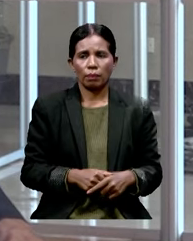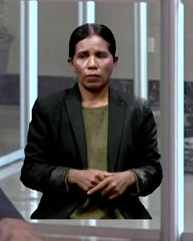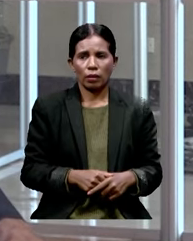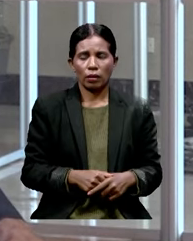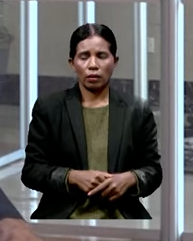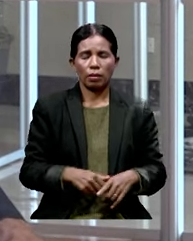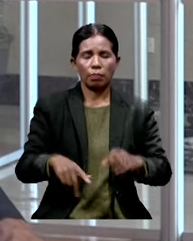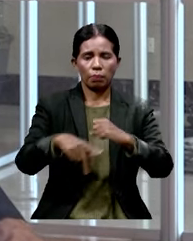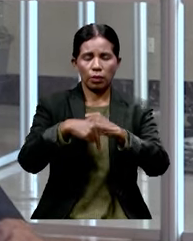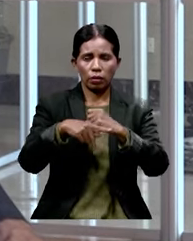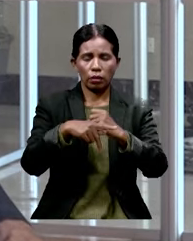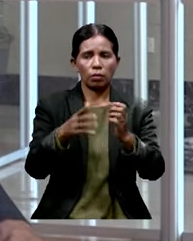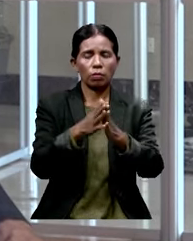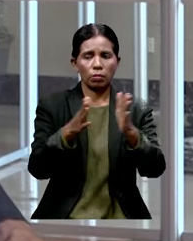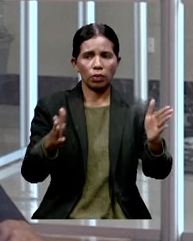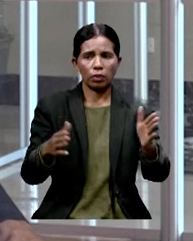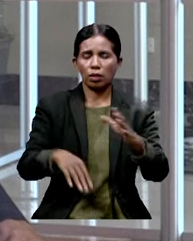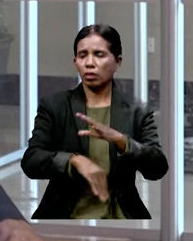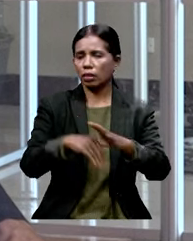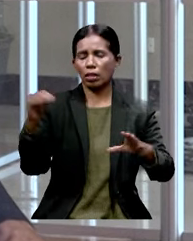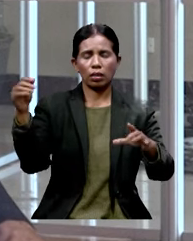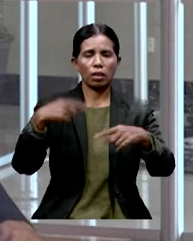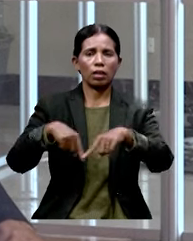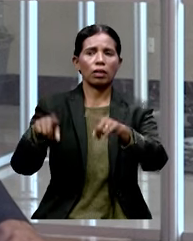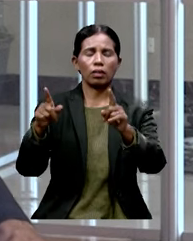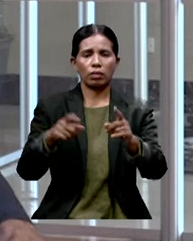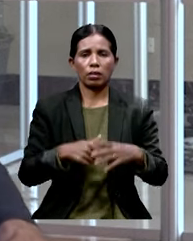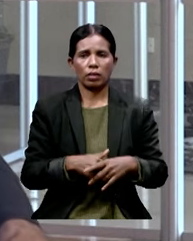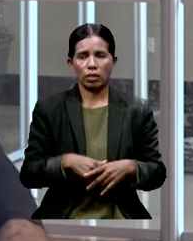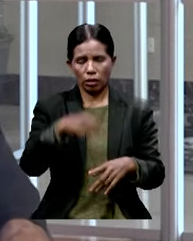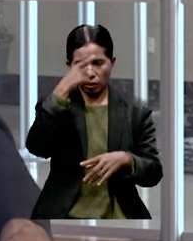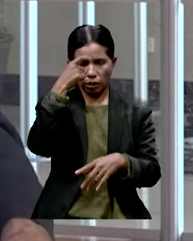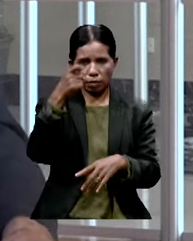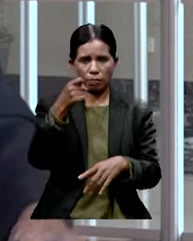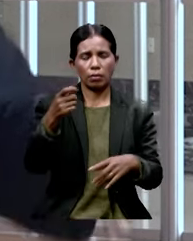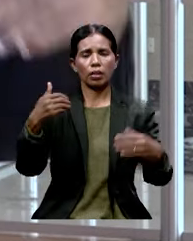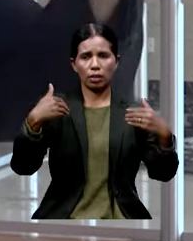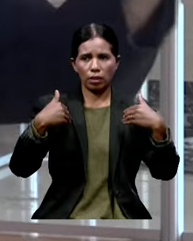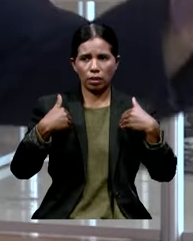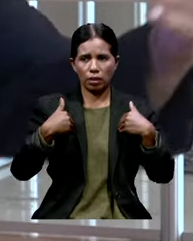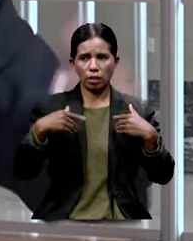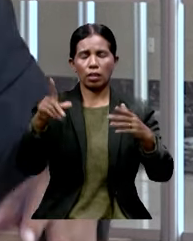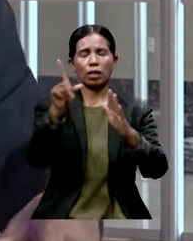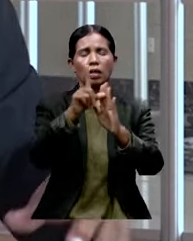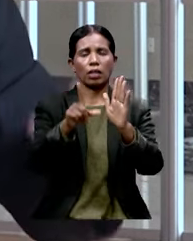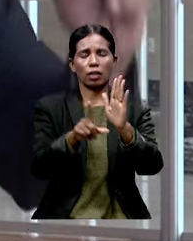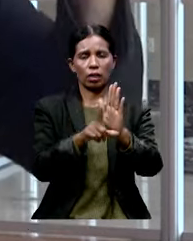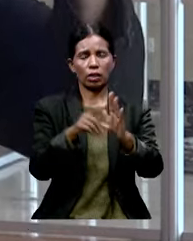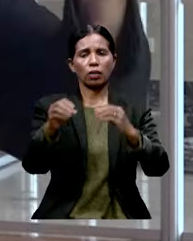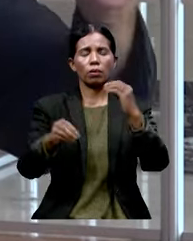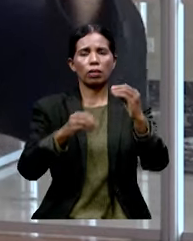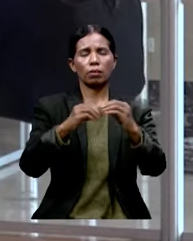partido oposição sai direito tambam ia lei kona ba kak